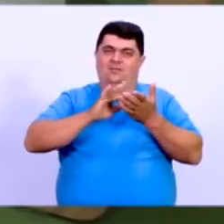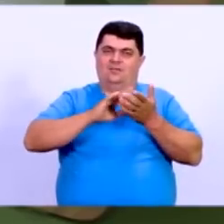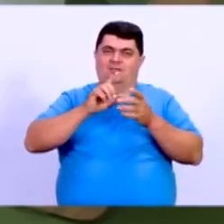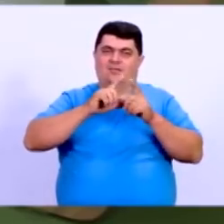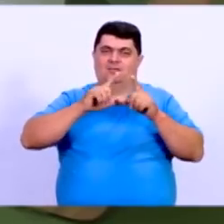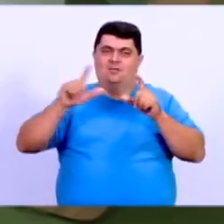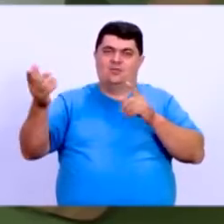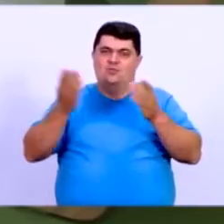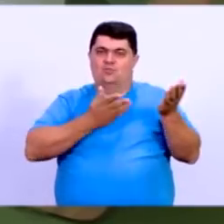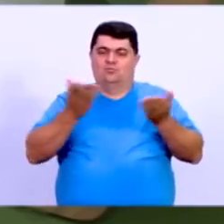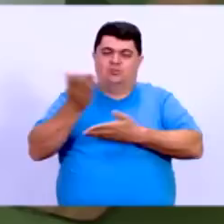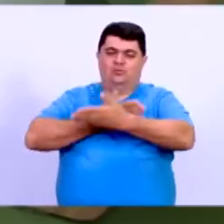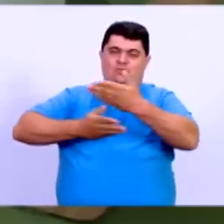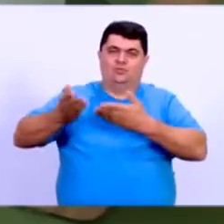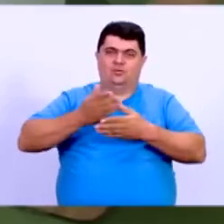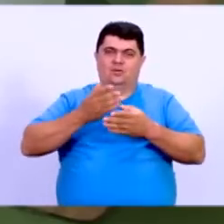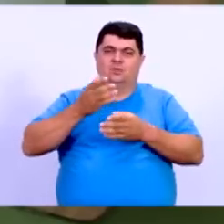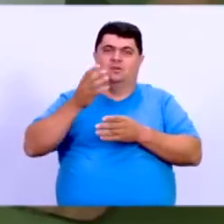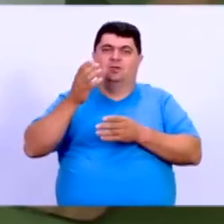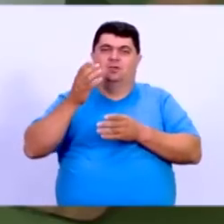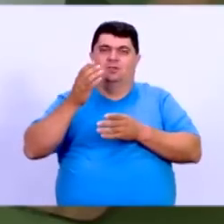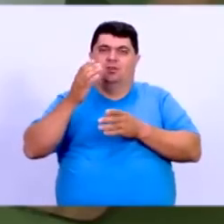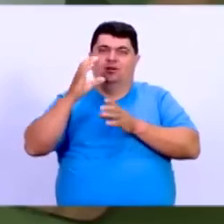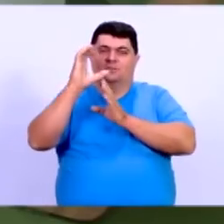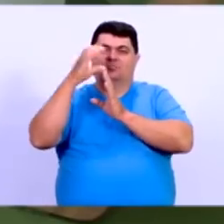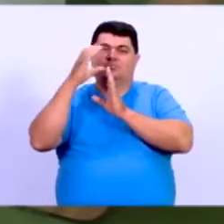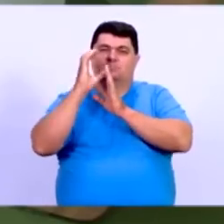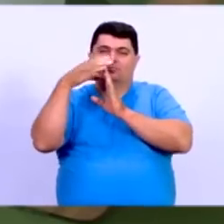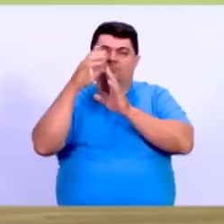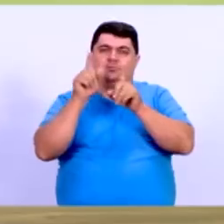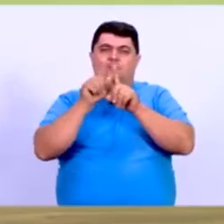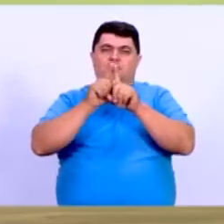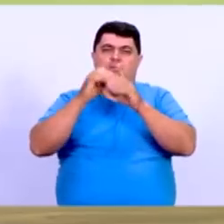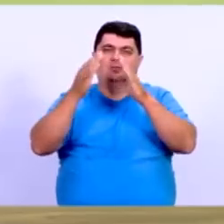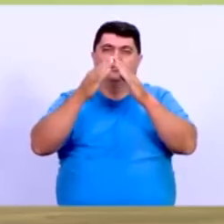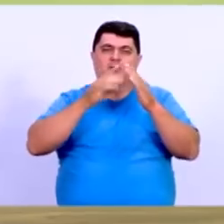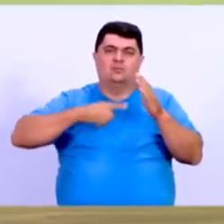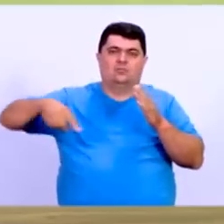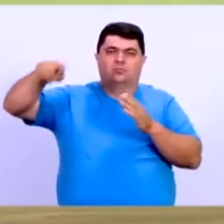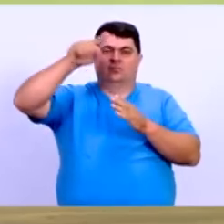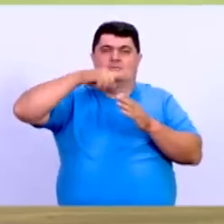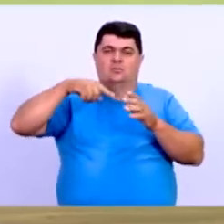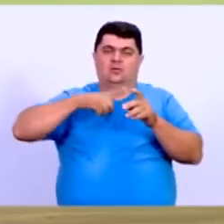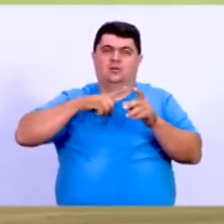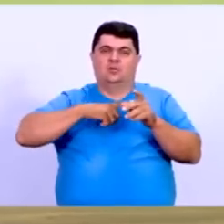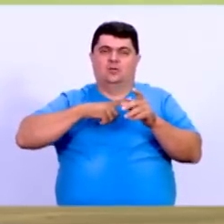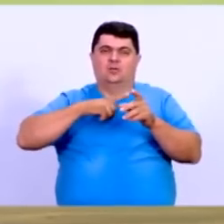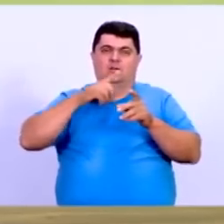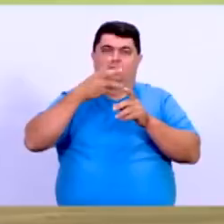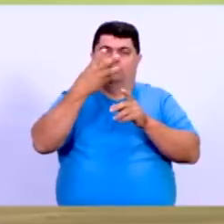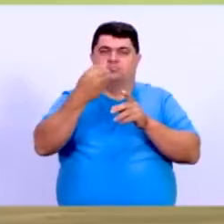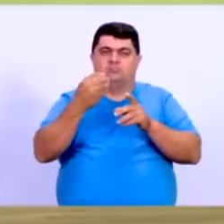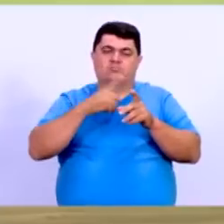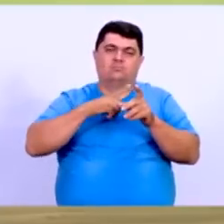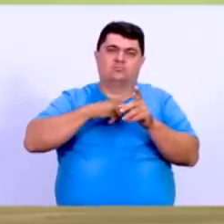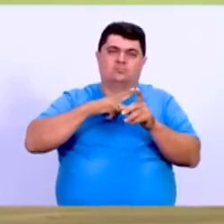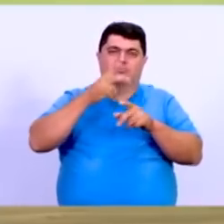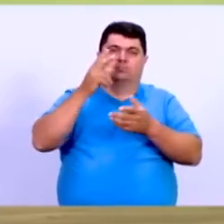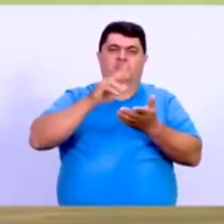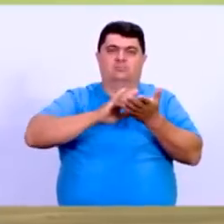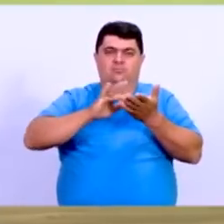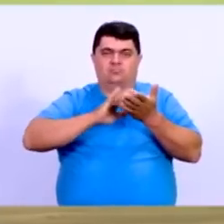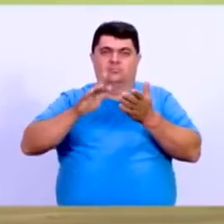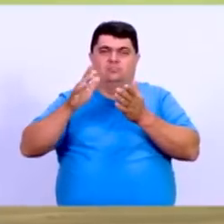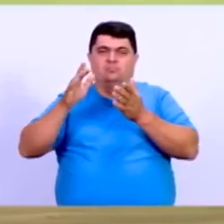para celular, as câmeras da casa inteira, eu consigo compartilhar a imagem na TV, nos celulares,